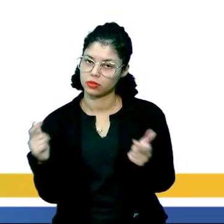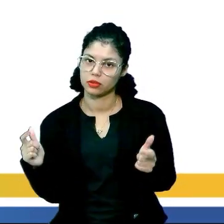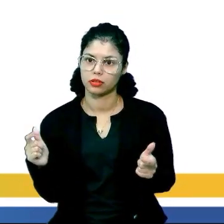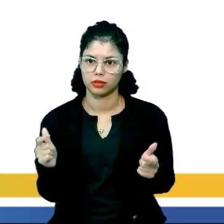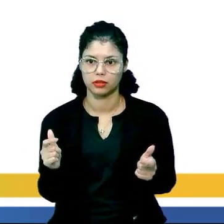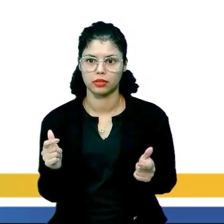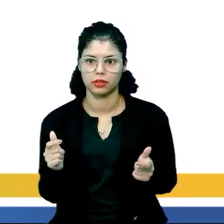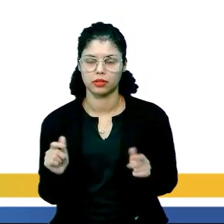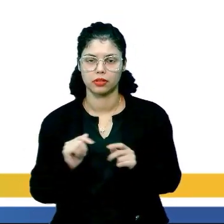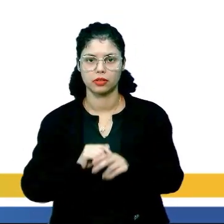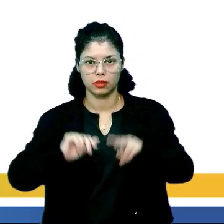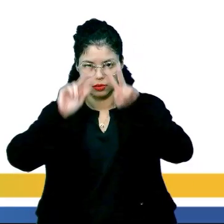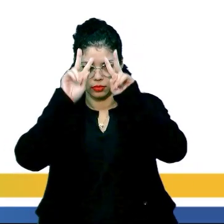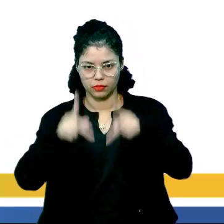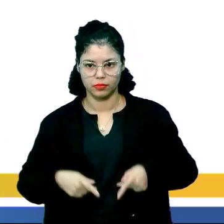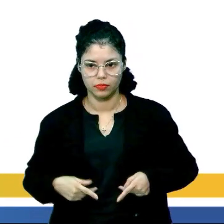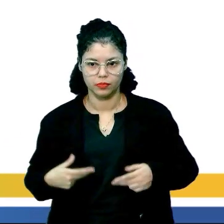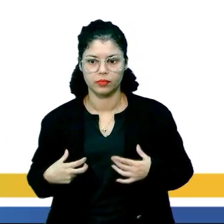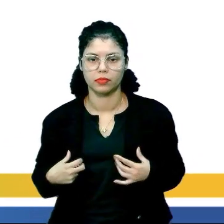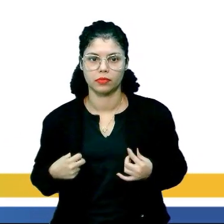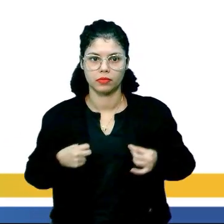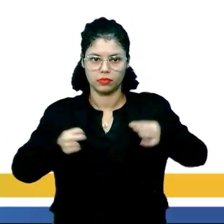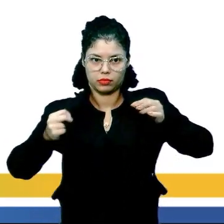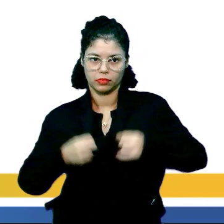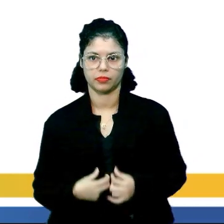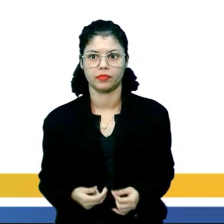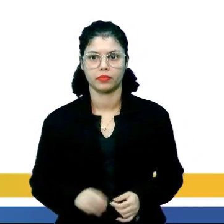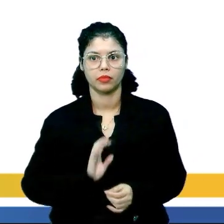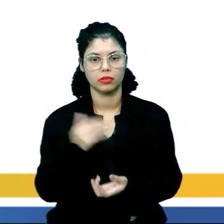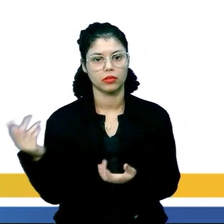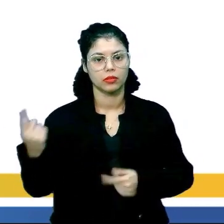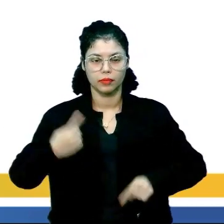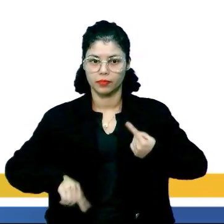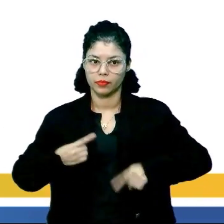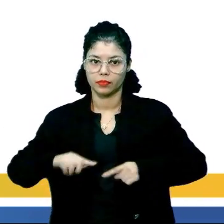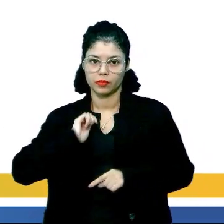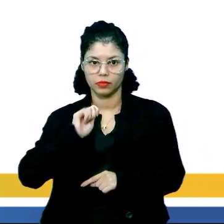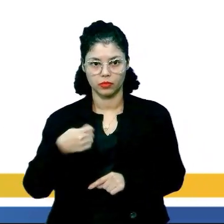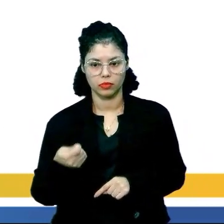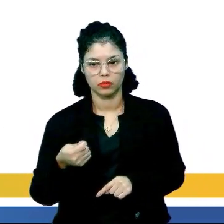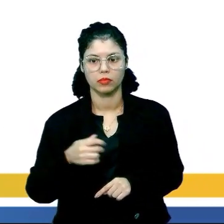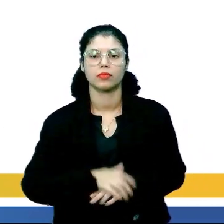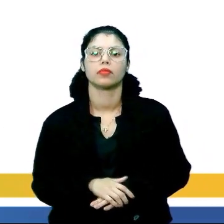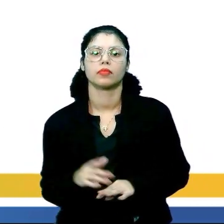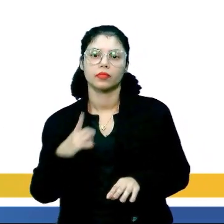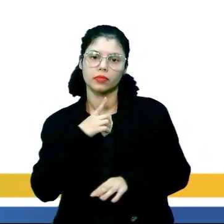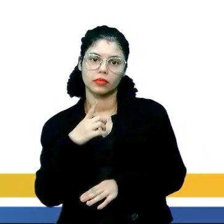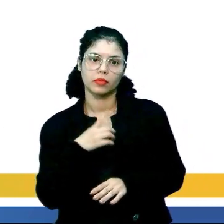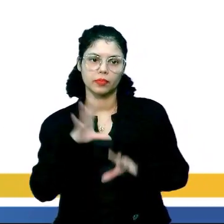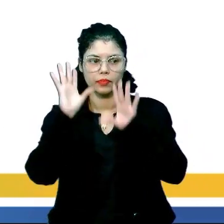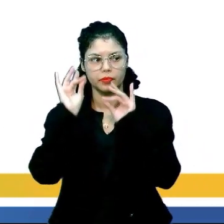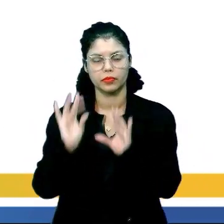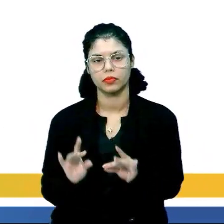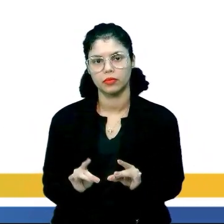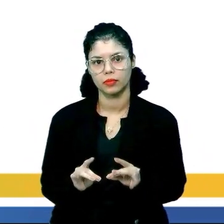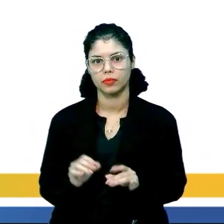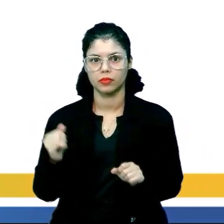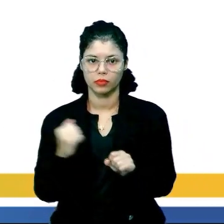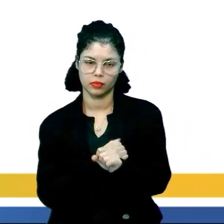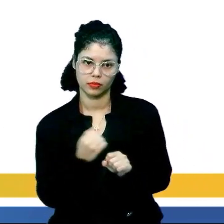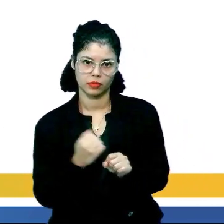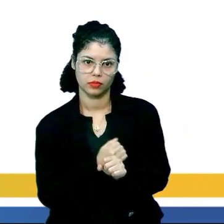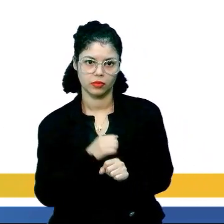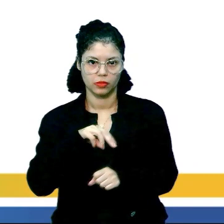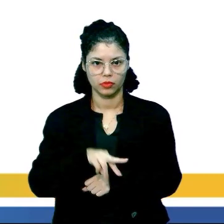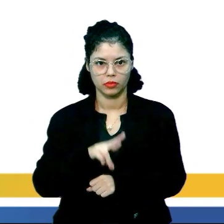passo para a humanidade. Agora, quanto ao aspecto simbólico, podemos destacar a construção do